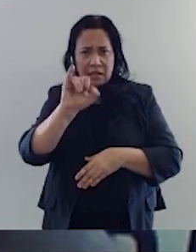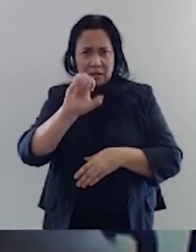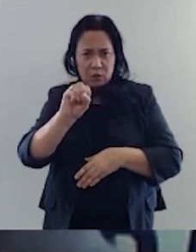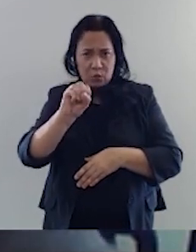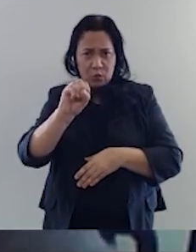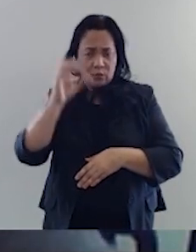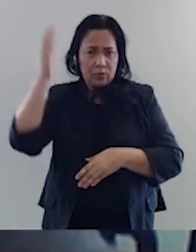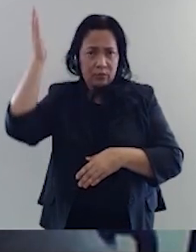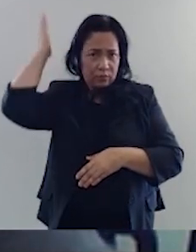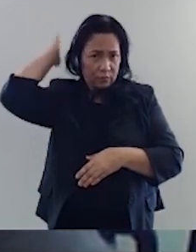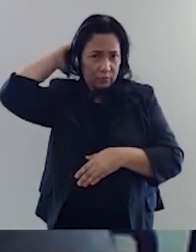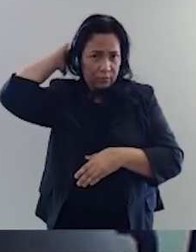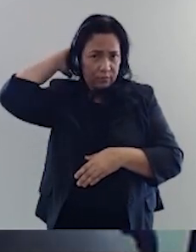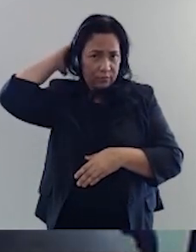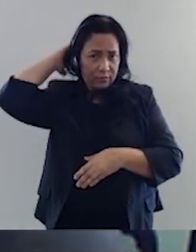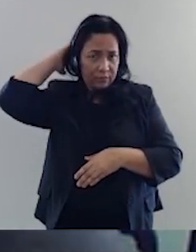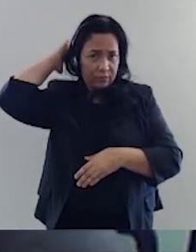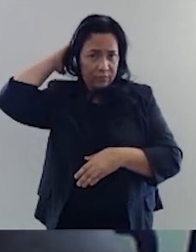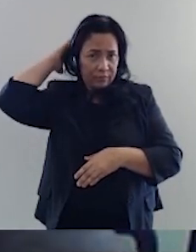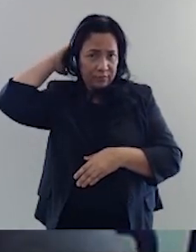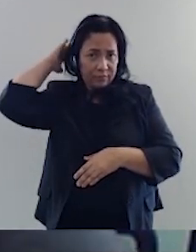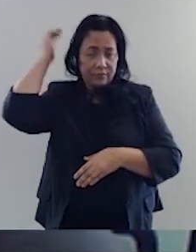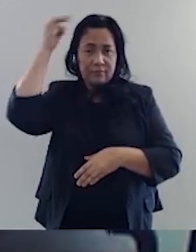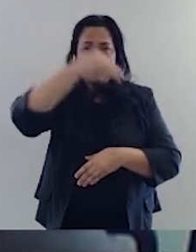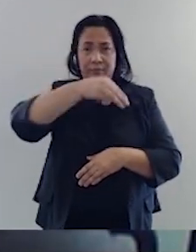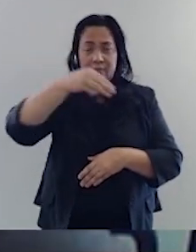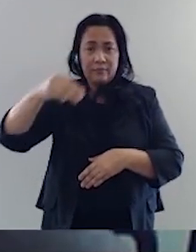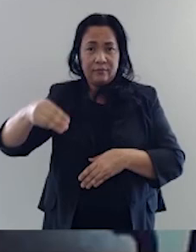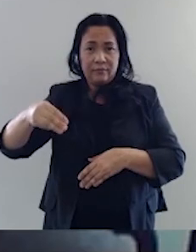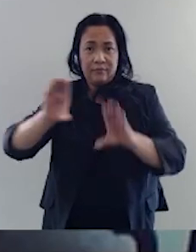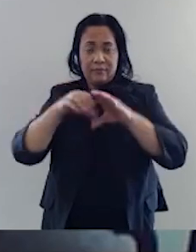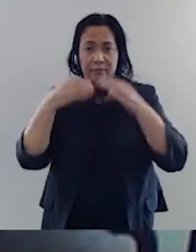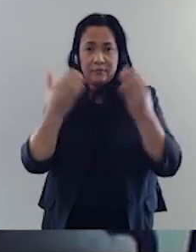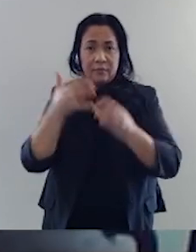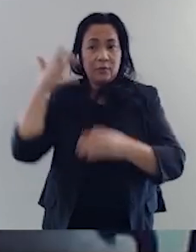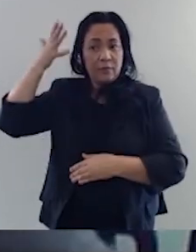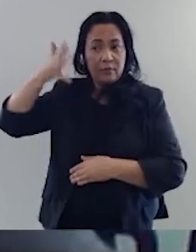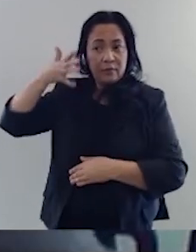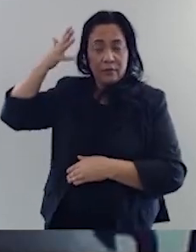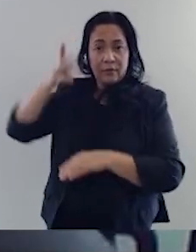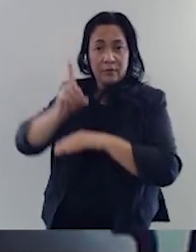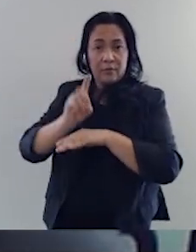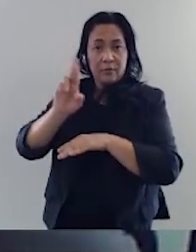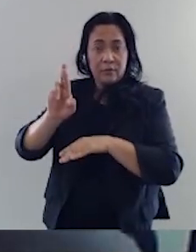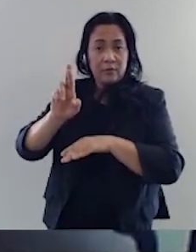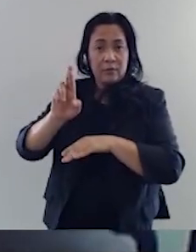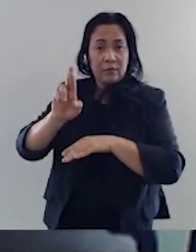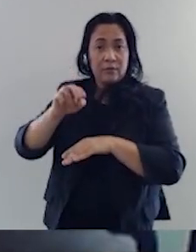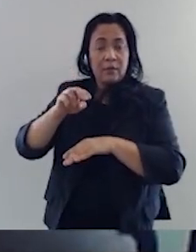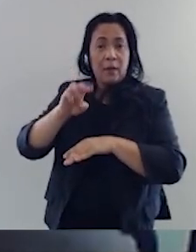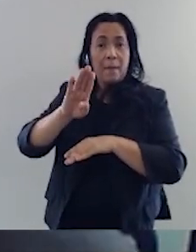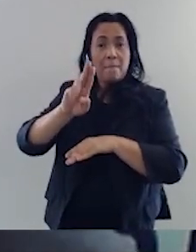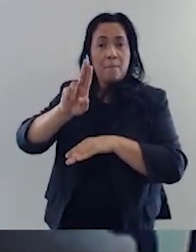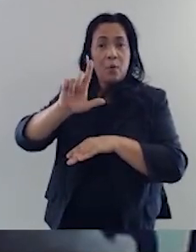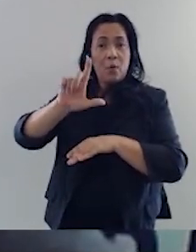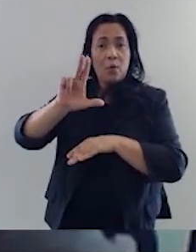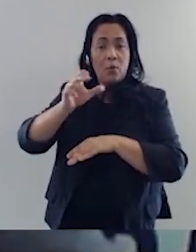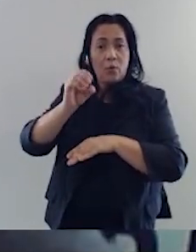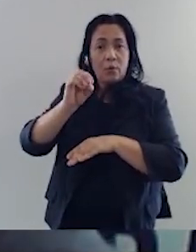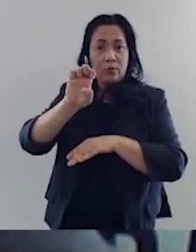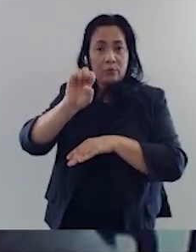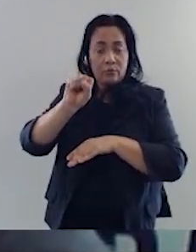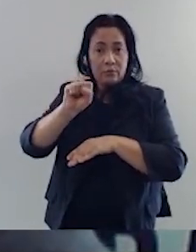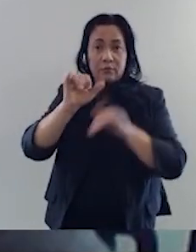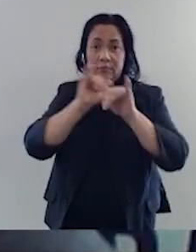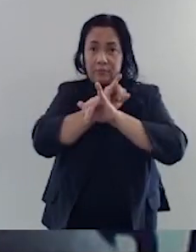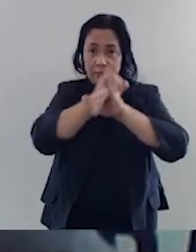que presidiu esta conferência magna, do nosso palestrante, doutor Nabor Bulhões, e